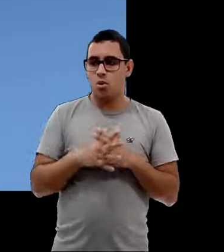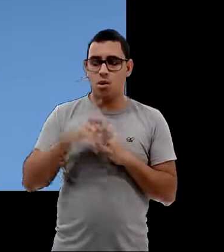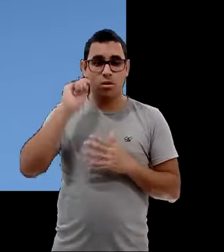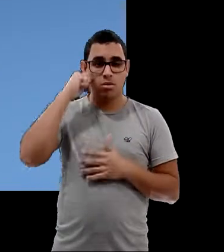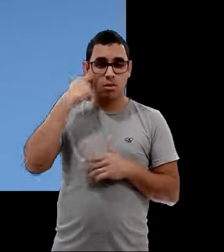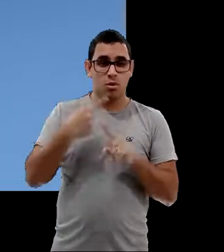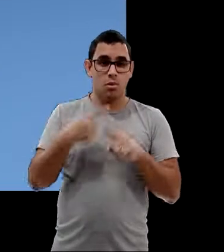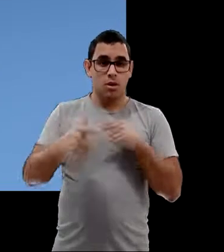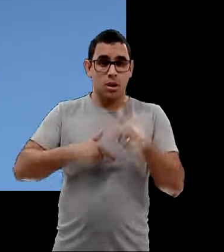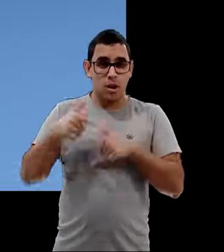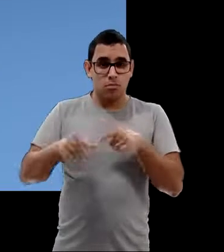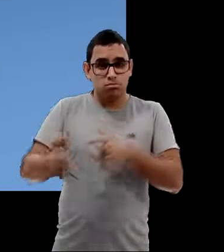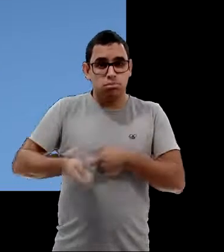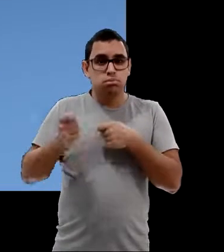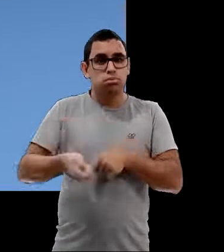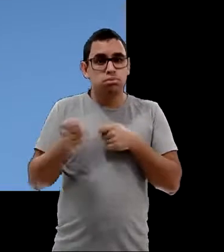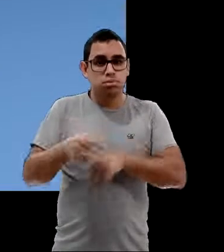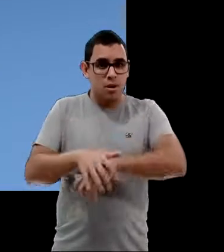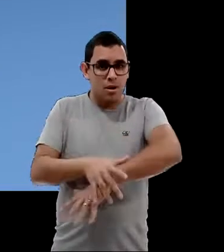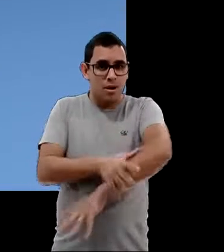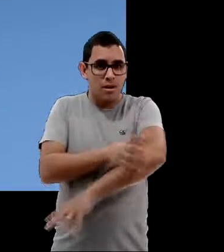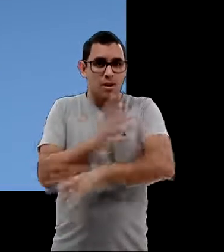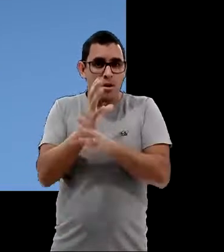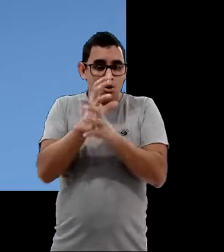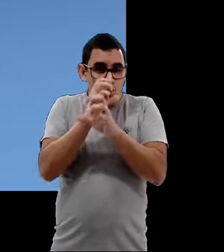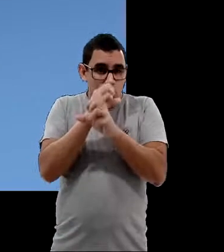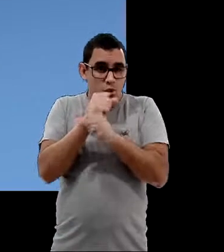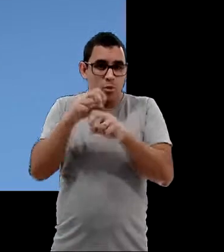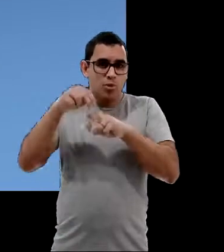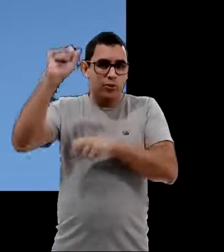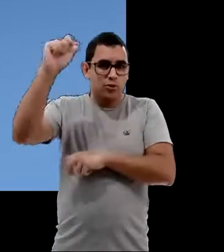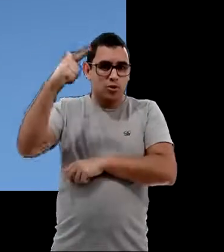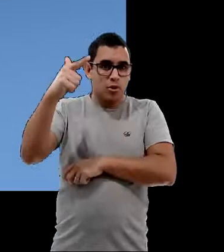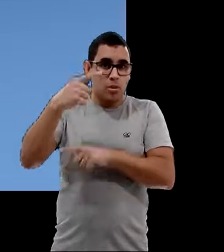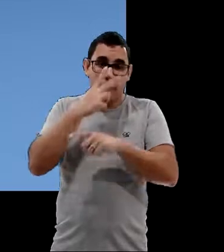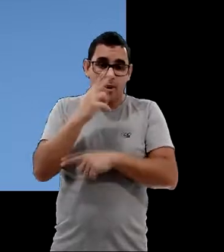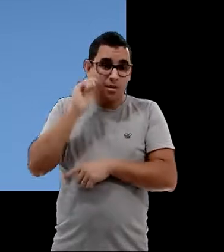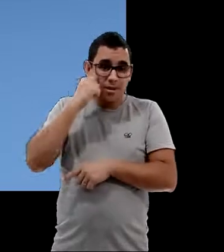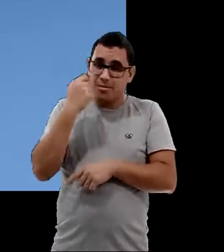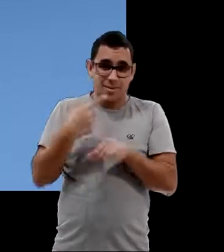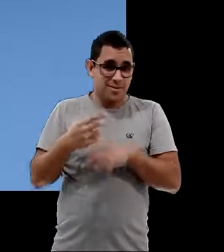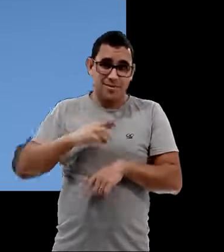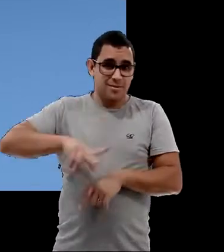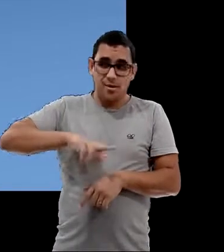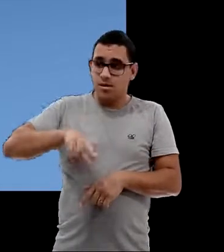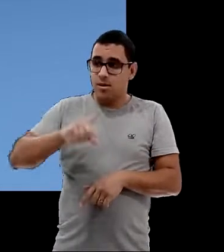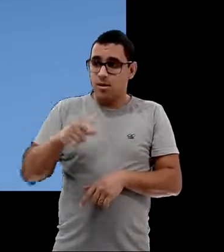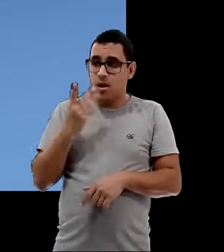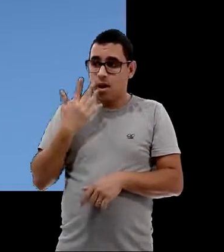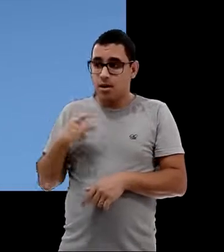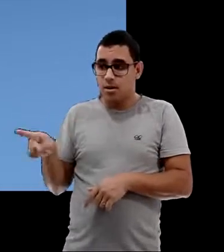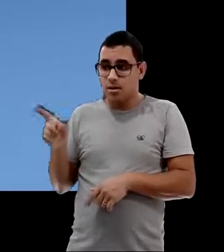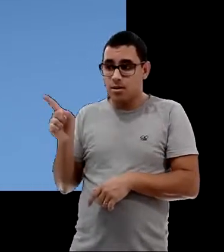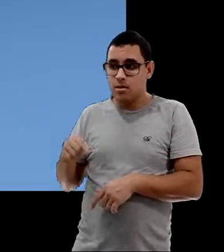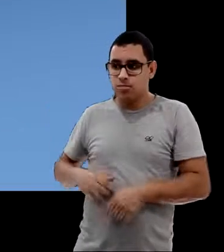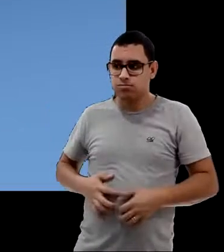são confundidos com negros porque, como ele trabalha muito na roça, a pele fica escura. Então são ditos como negros, mas não são.